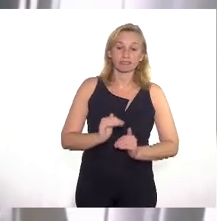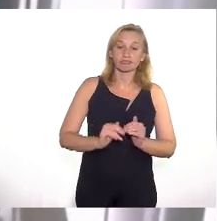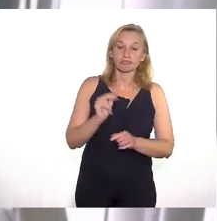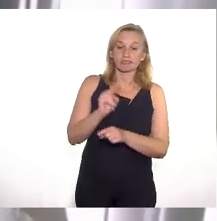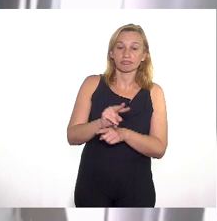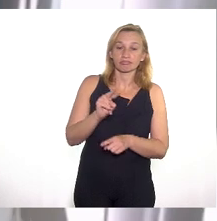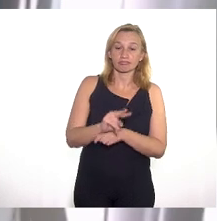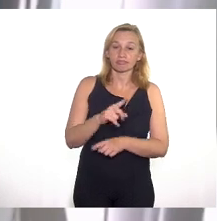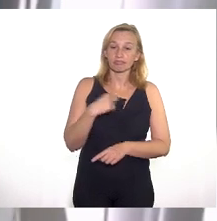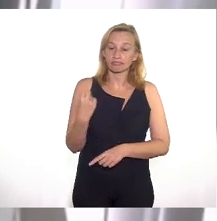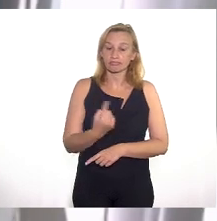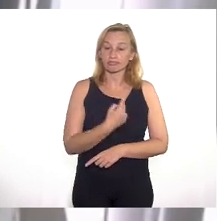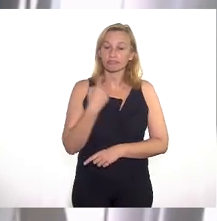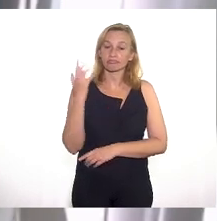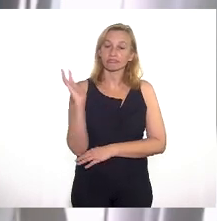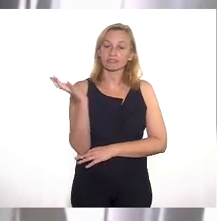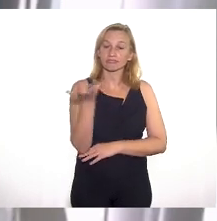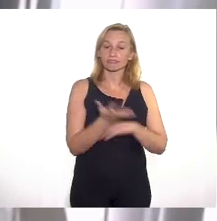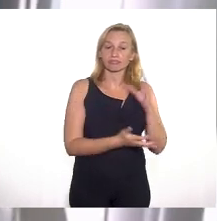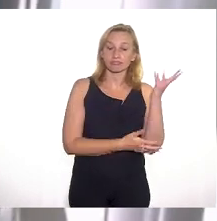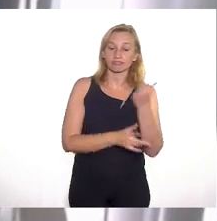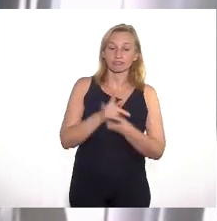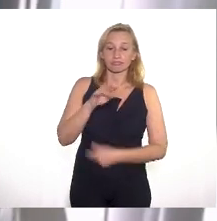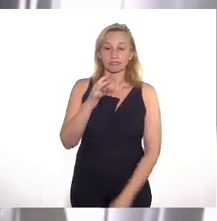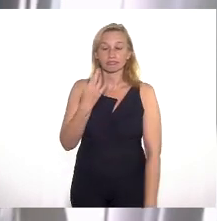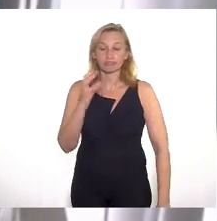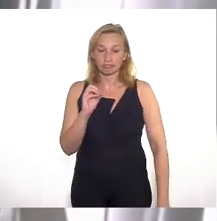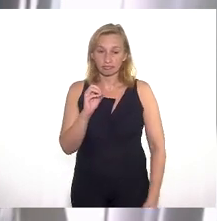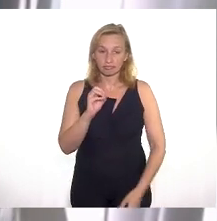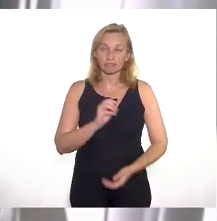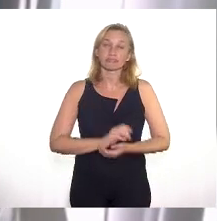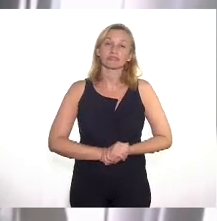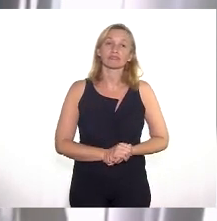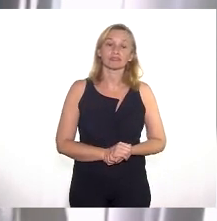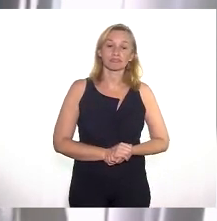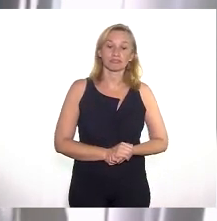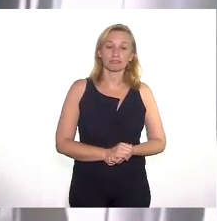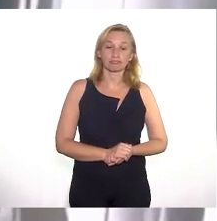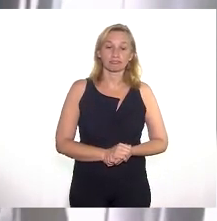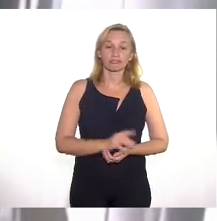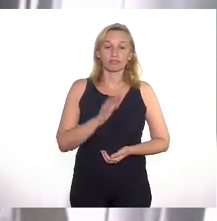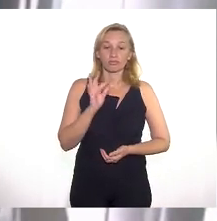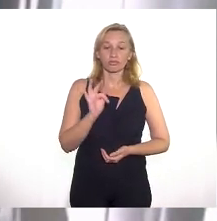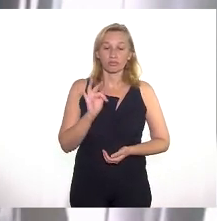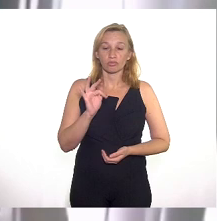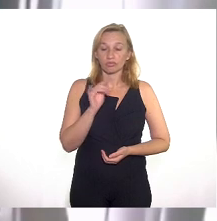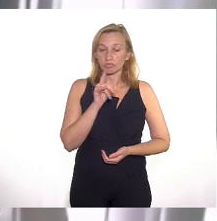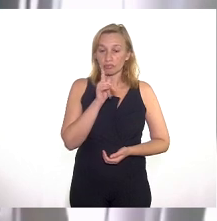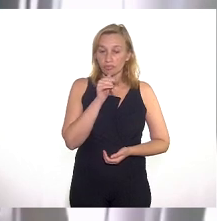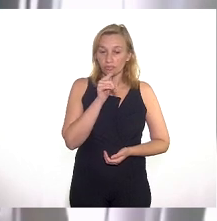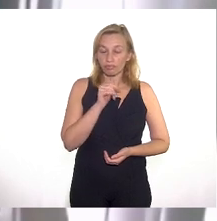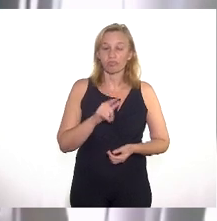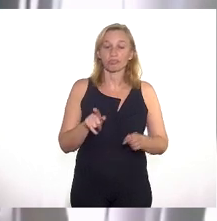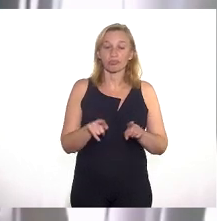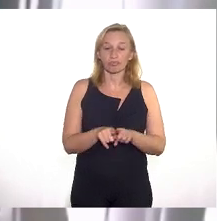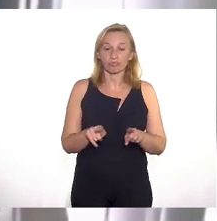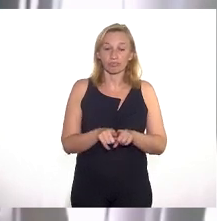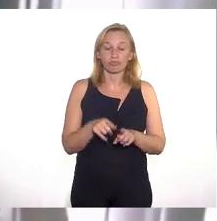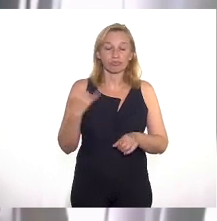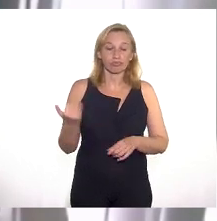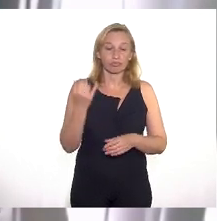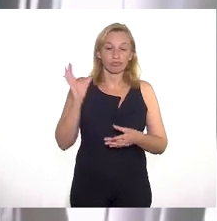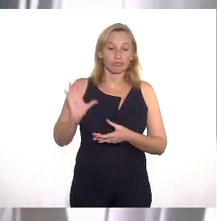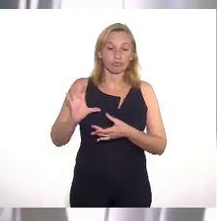do nosso patrimônio hídrico, sobretudo, nesse caso, patrimônio hídrico fluvial. Então, considerei importante também agregar ao